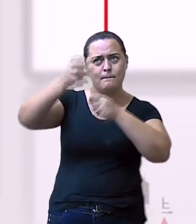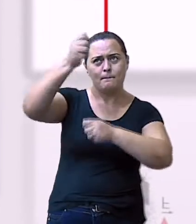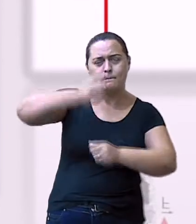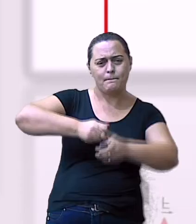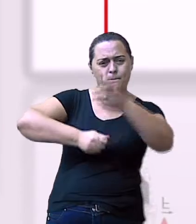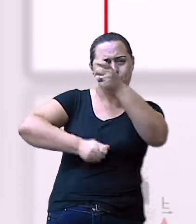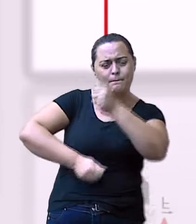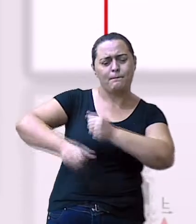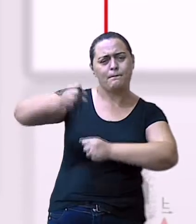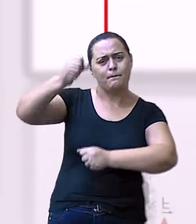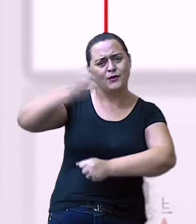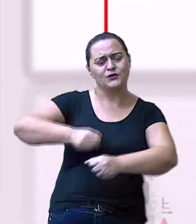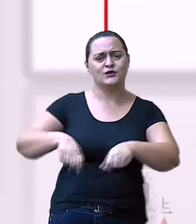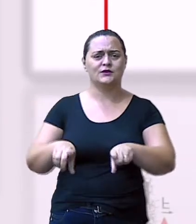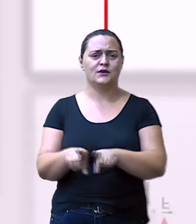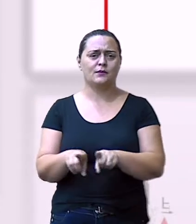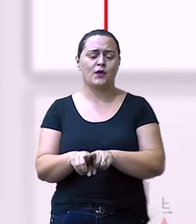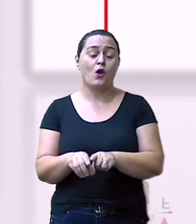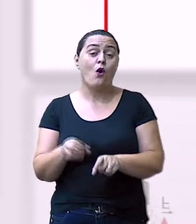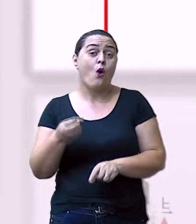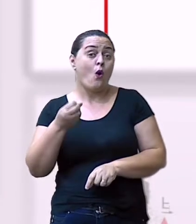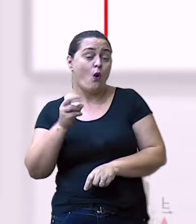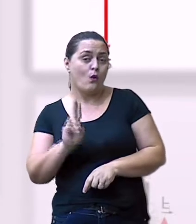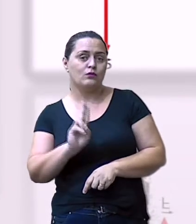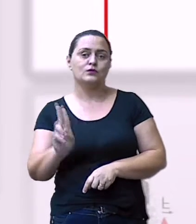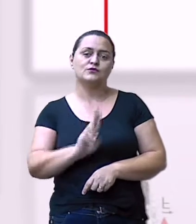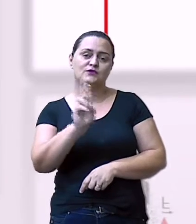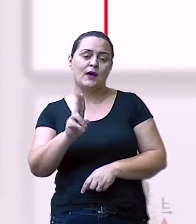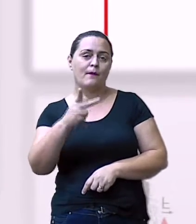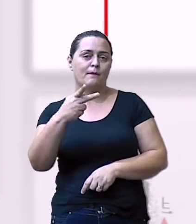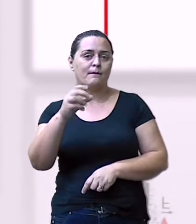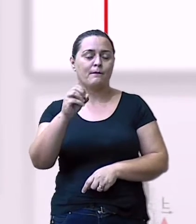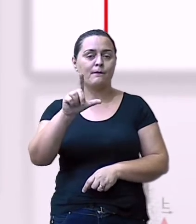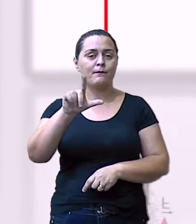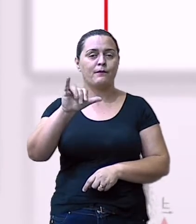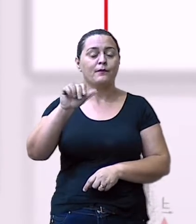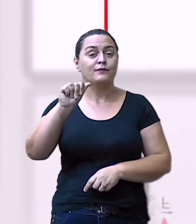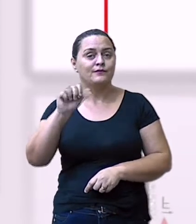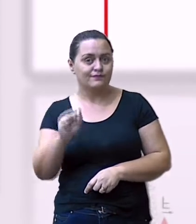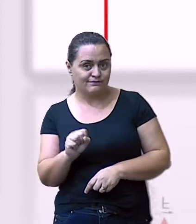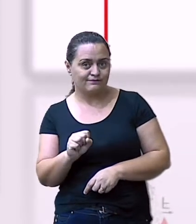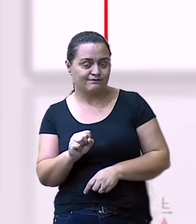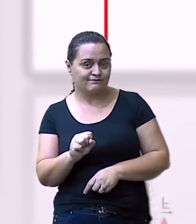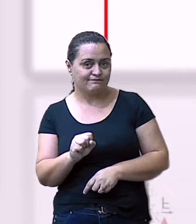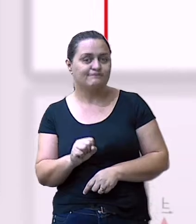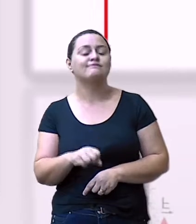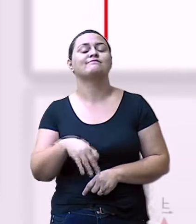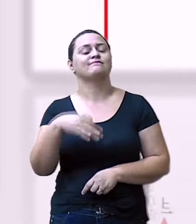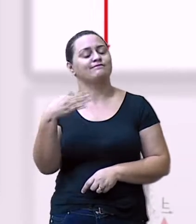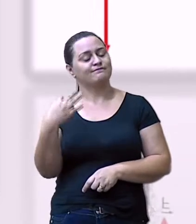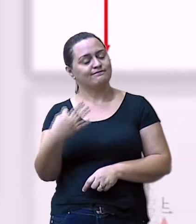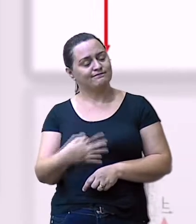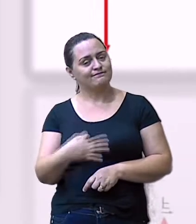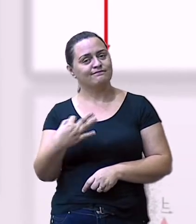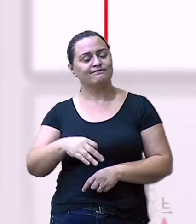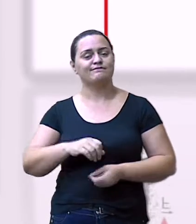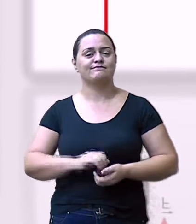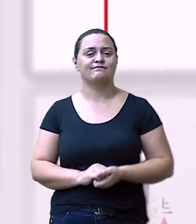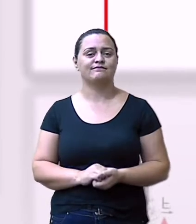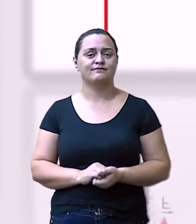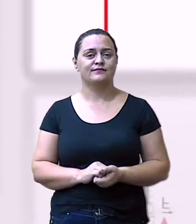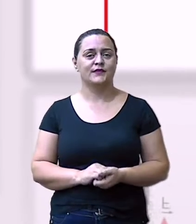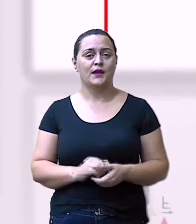também chamada de roldana fixa. A denominação fixa é porque a polia não